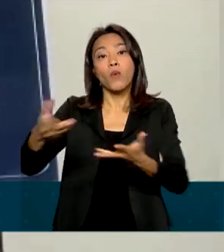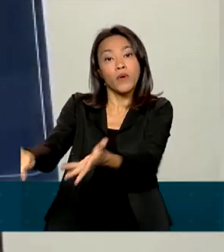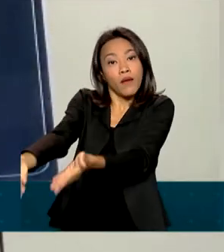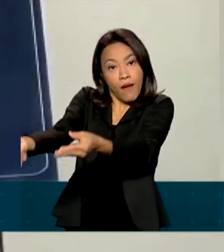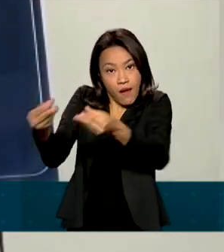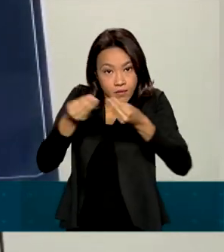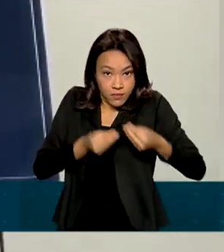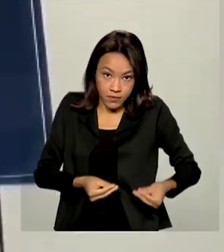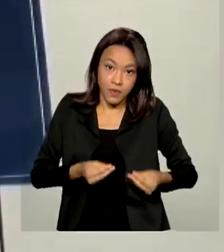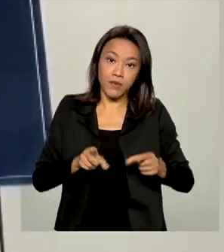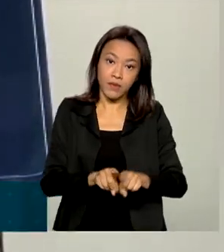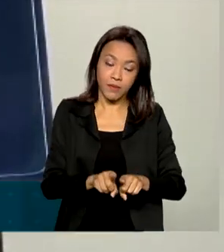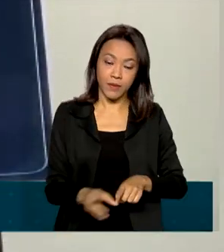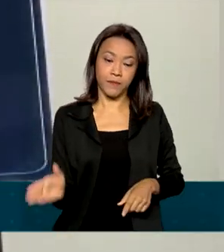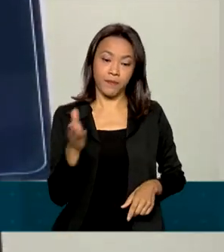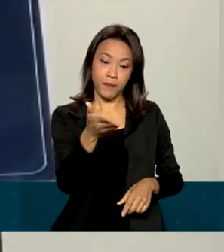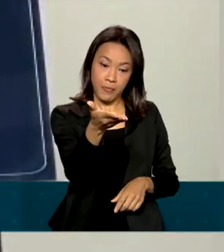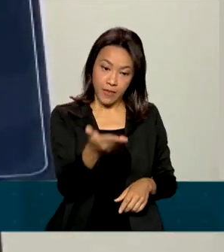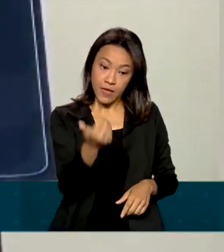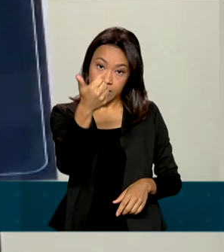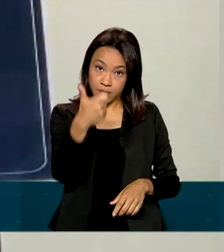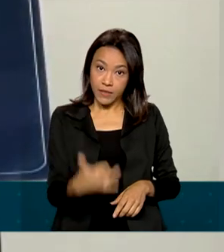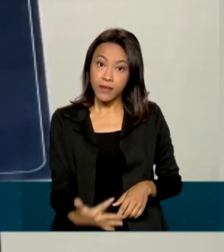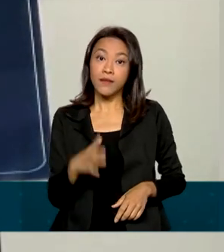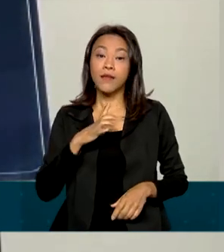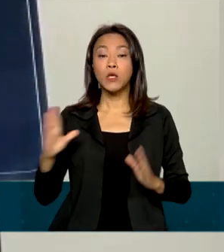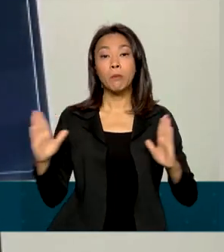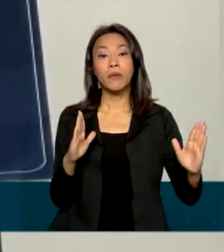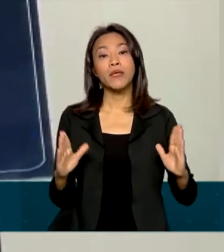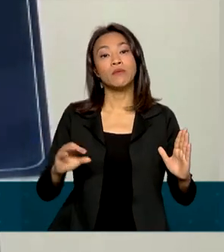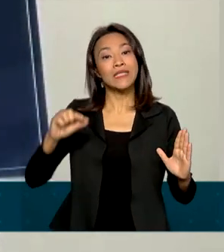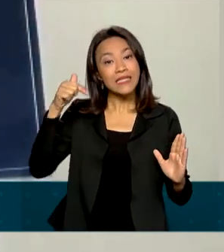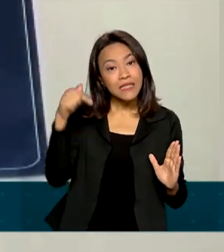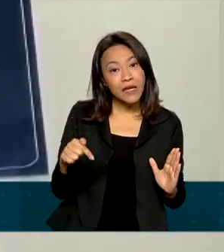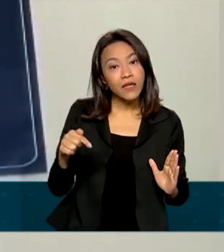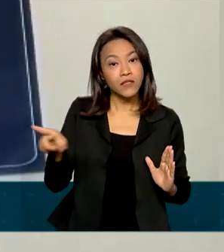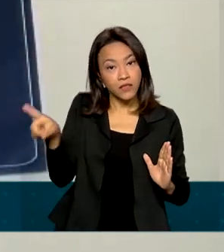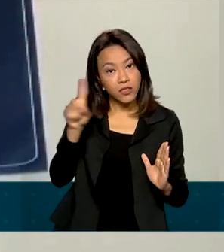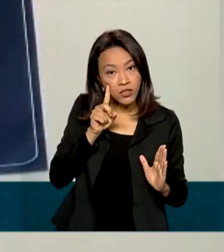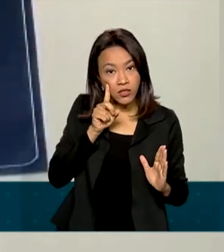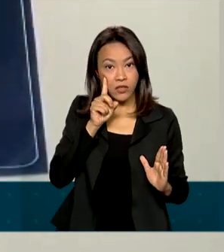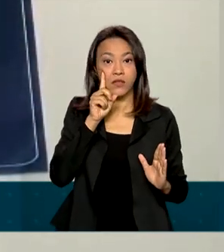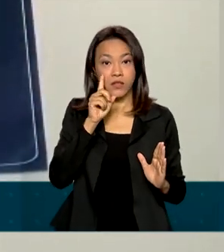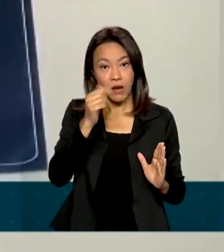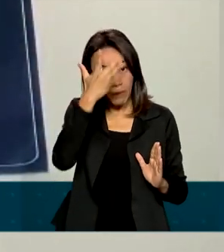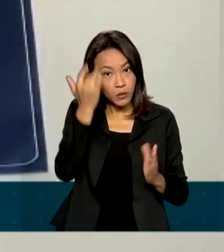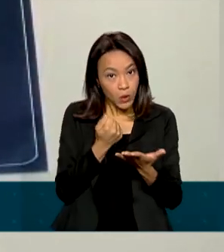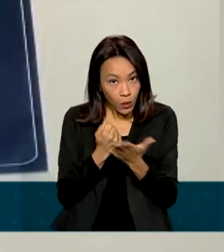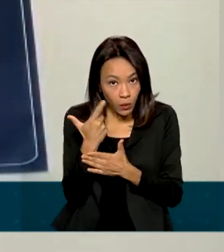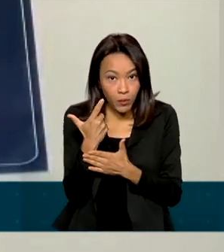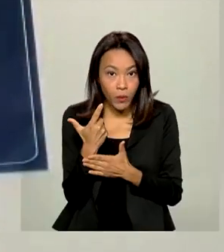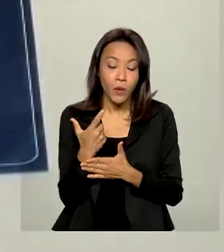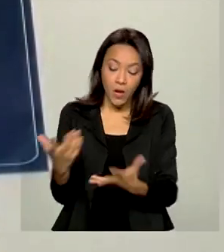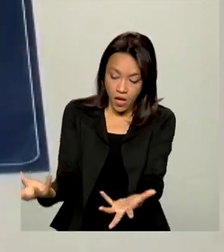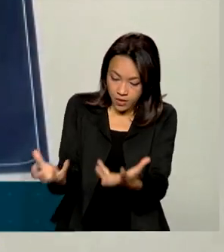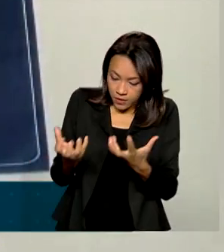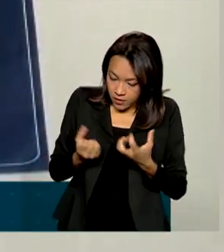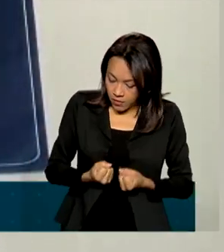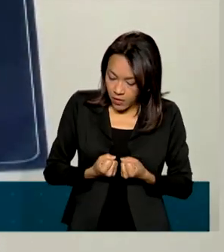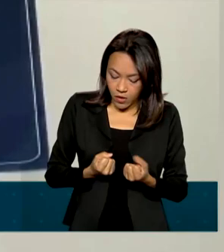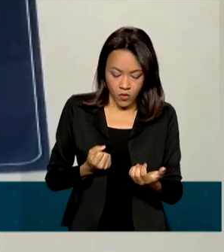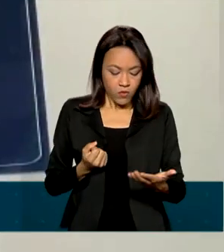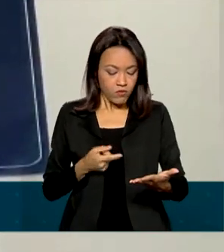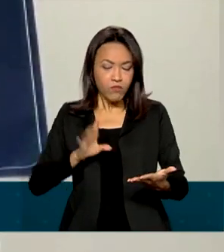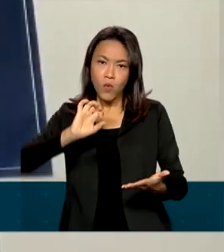consumidor, ele tem ali o direito de 7 dias, no prazo de 7 dias, a contar do recebimento daquele produto ou